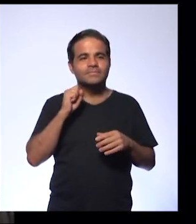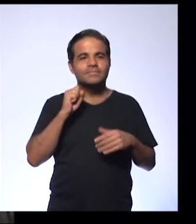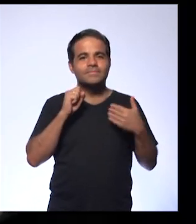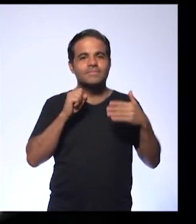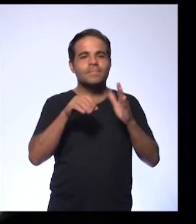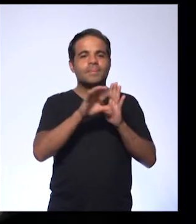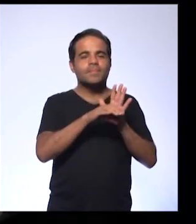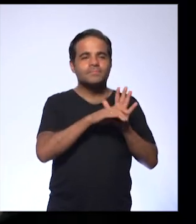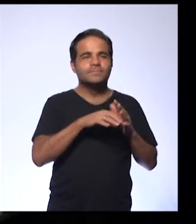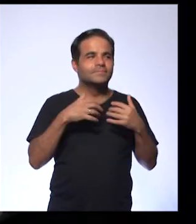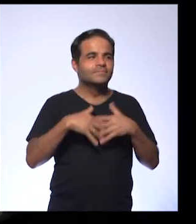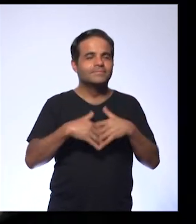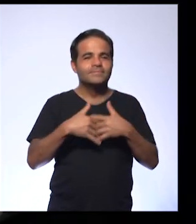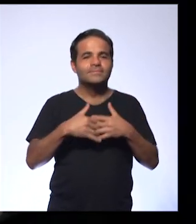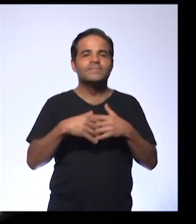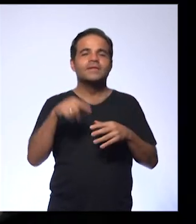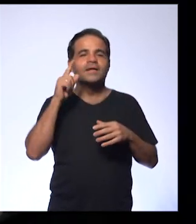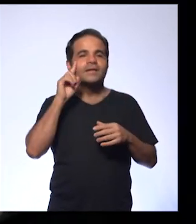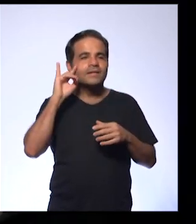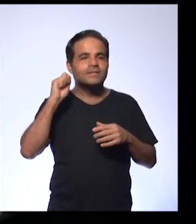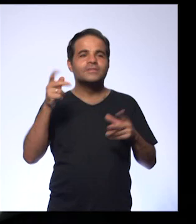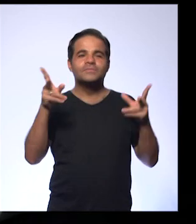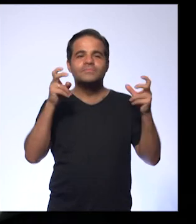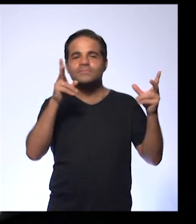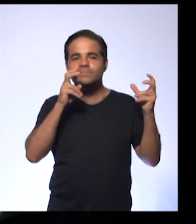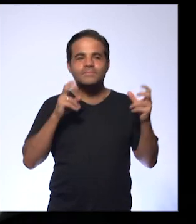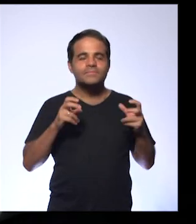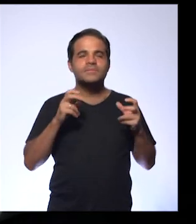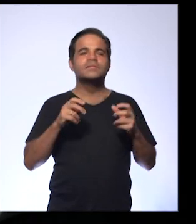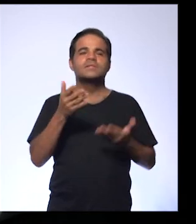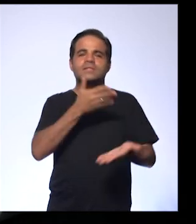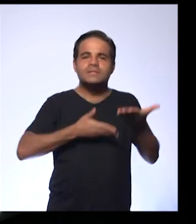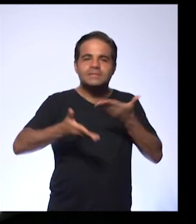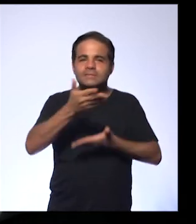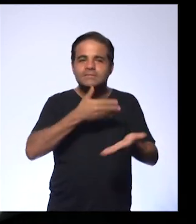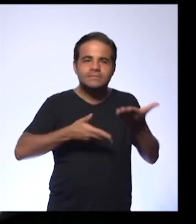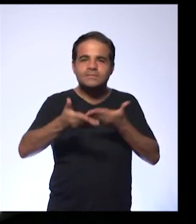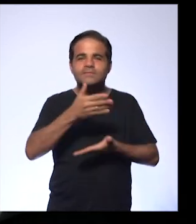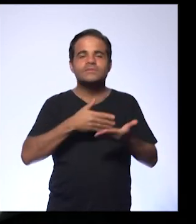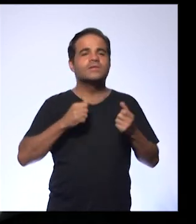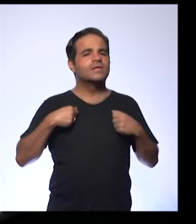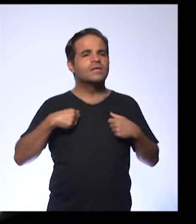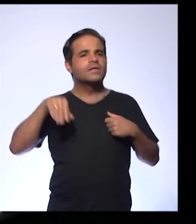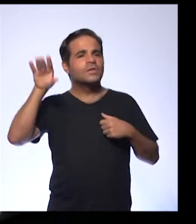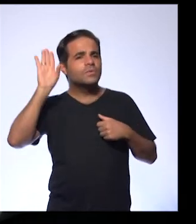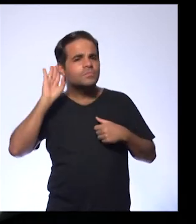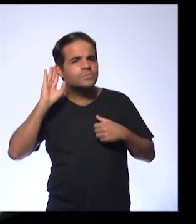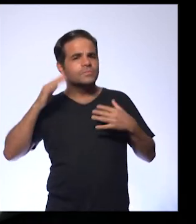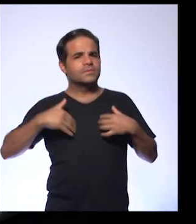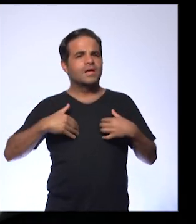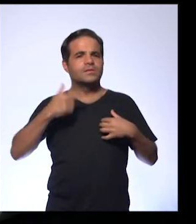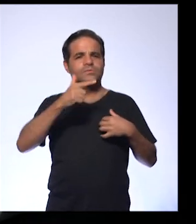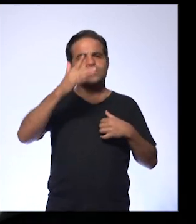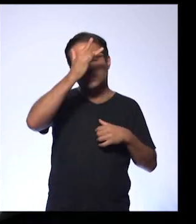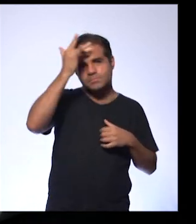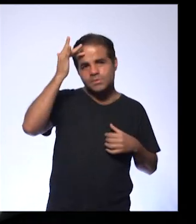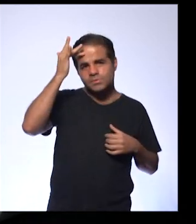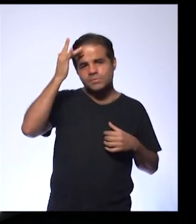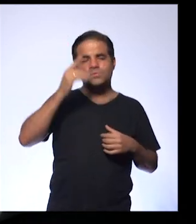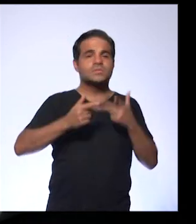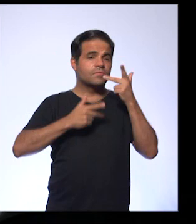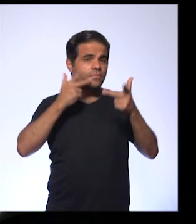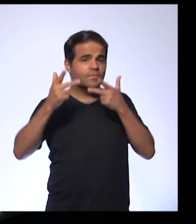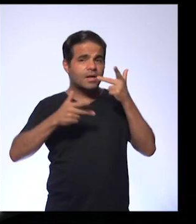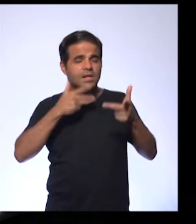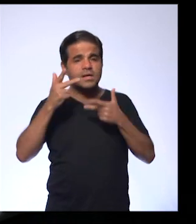se escuta? E naquele dia eu percebi que na maior parte das minhas interações eu me escutava, porque enquanto as outras pessoas estavam